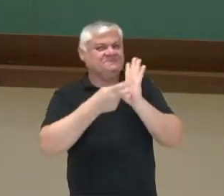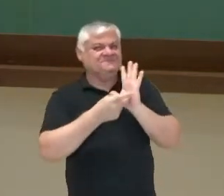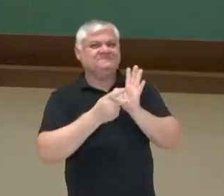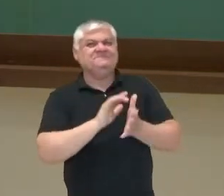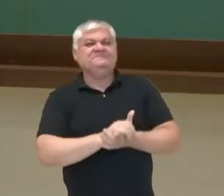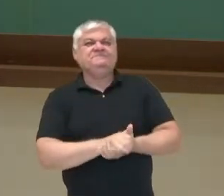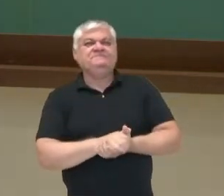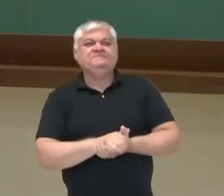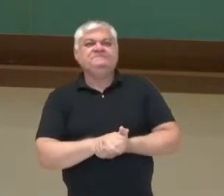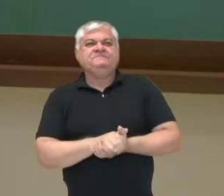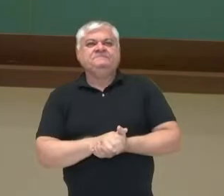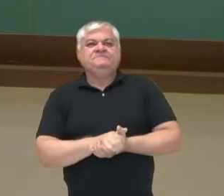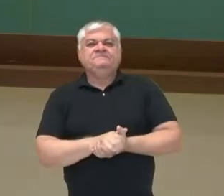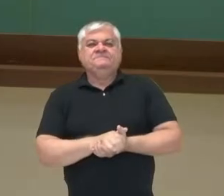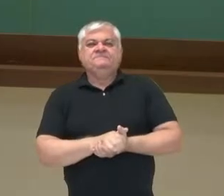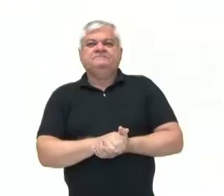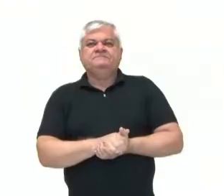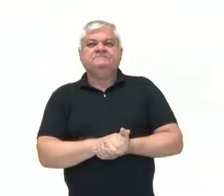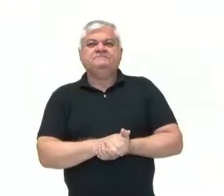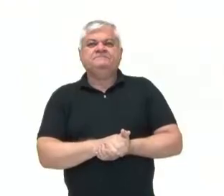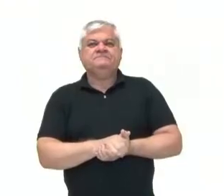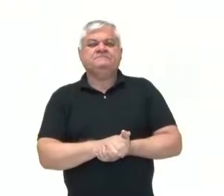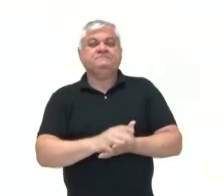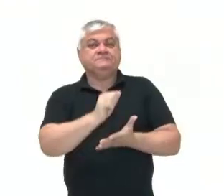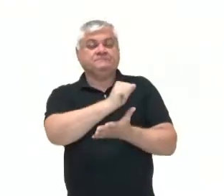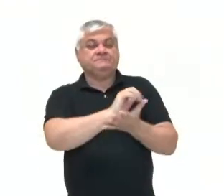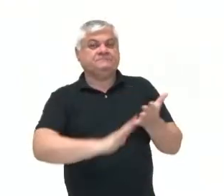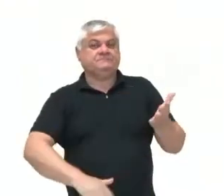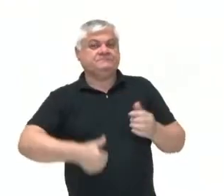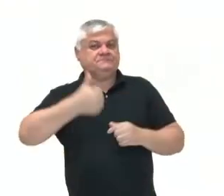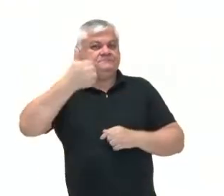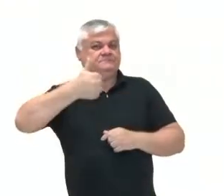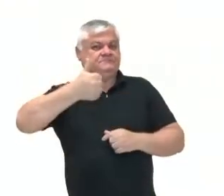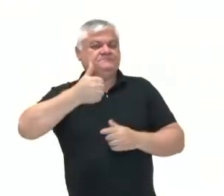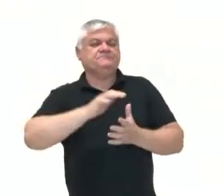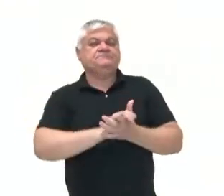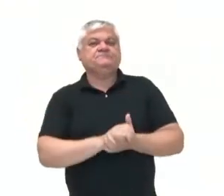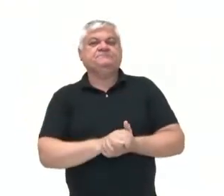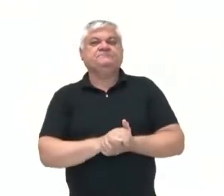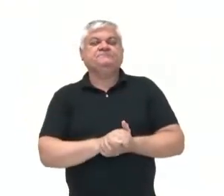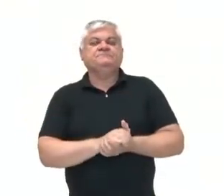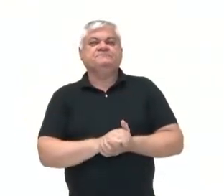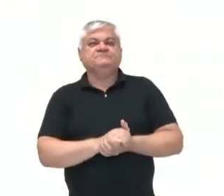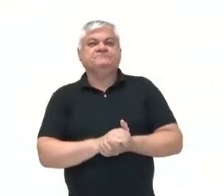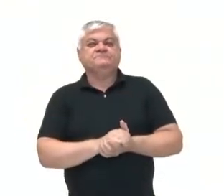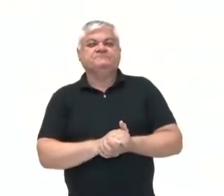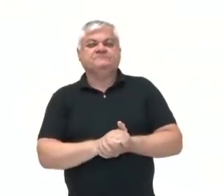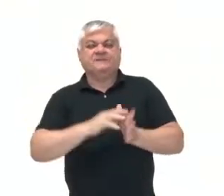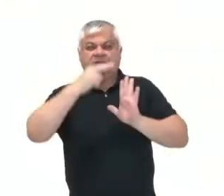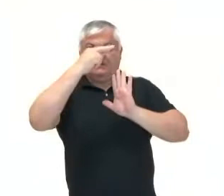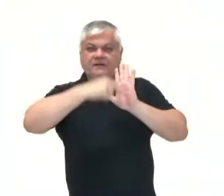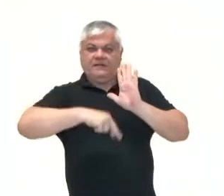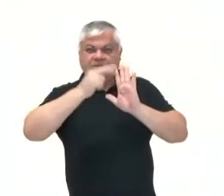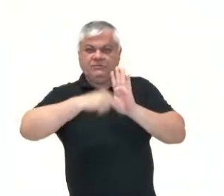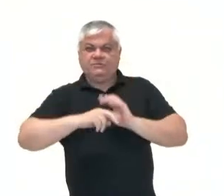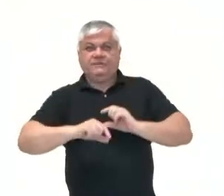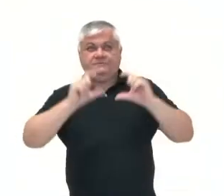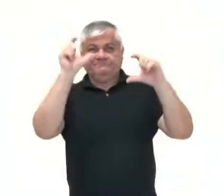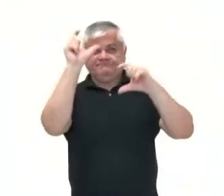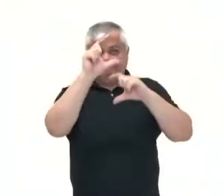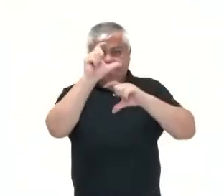continuar então. Agora aqui a nossa atividade número 1. A partir da leitura do fragmento do